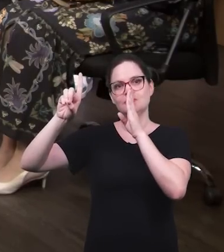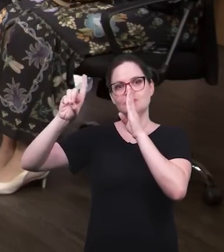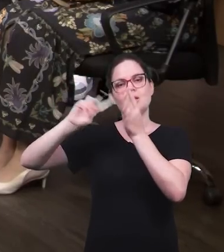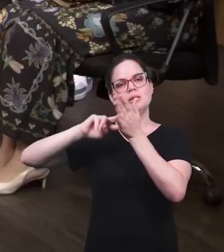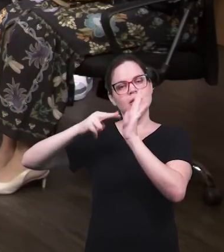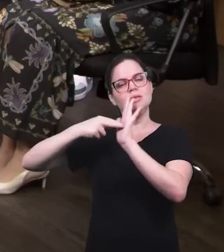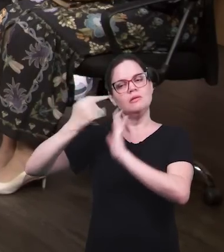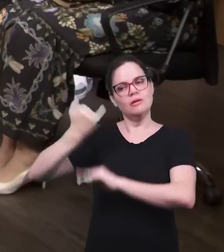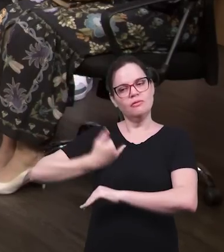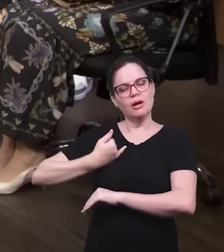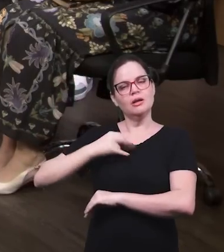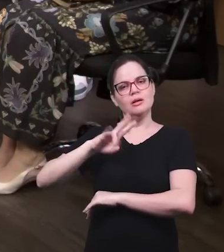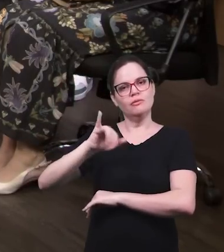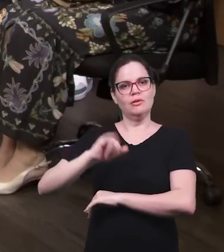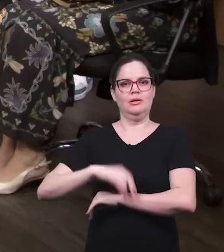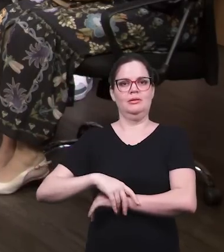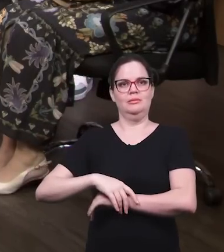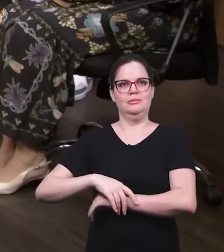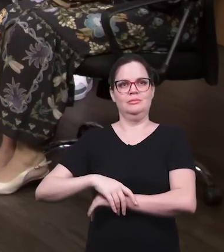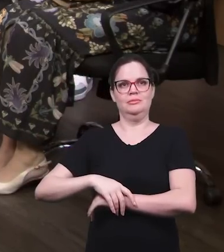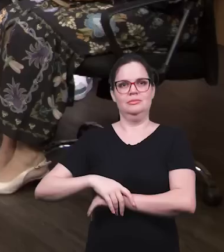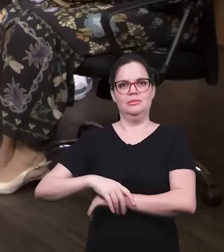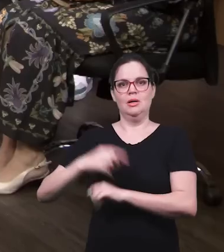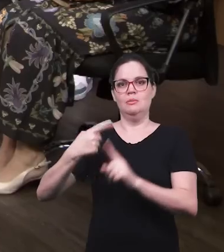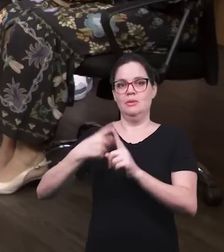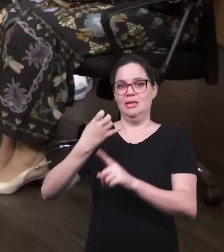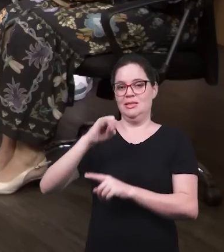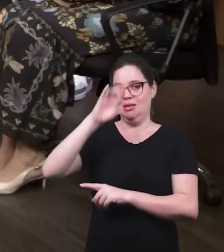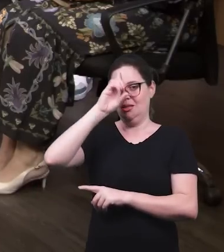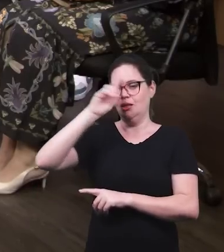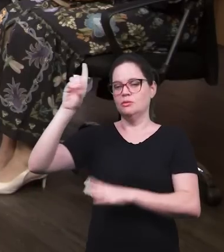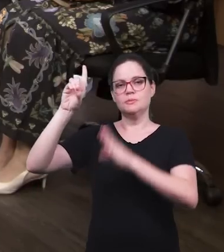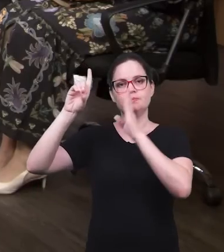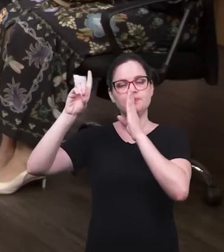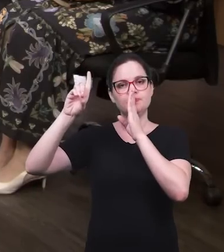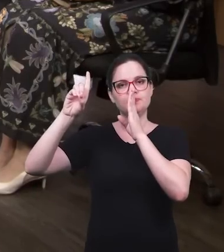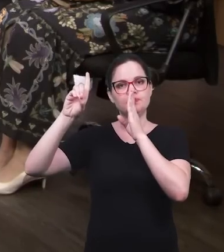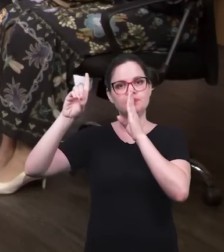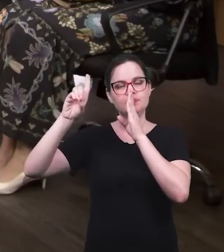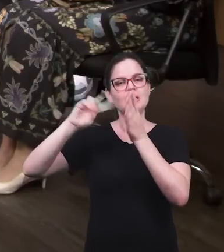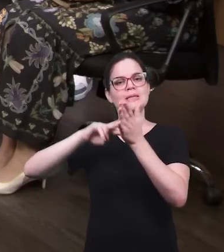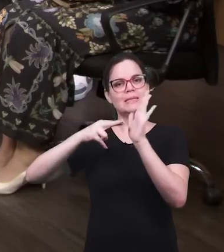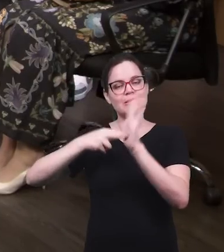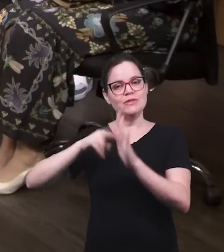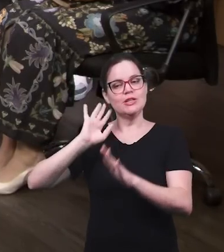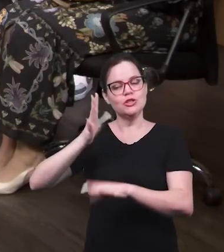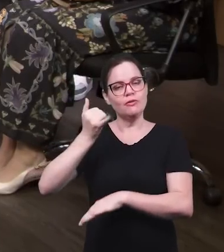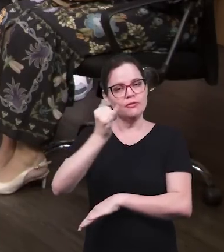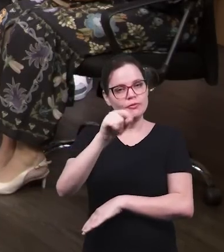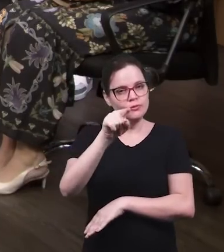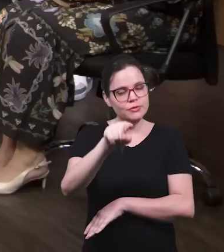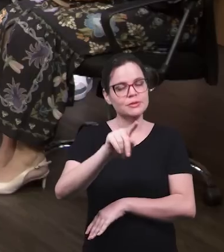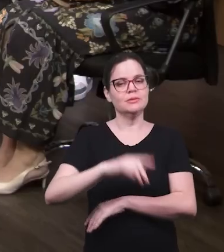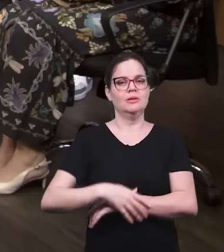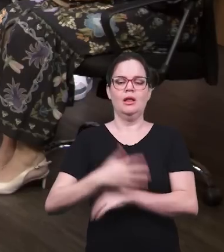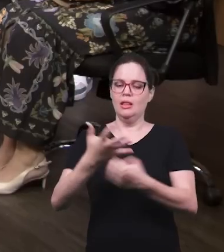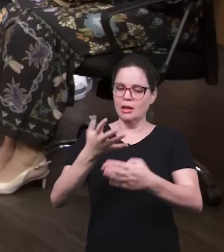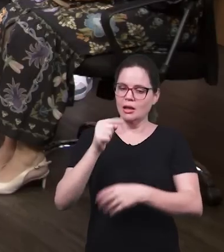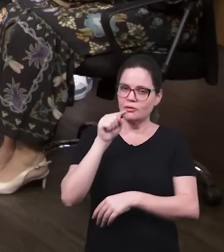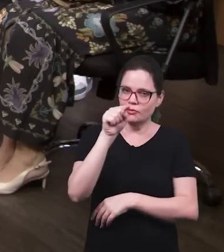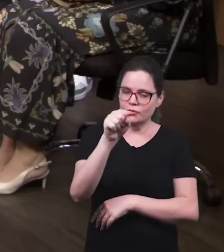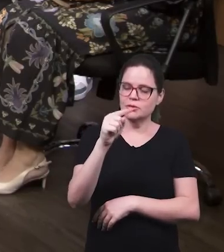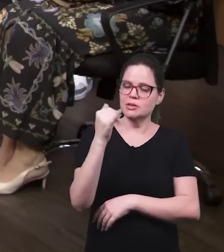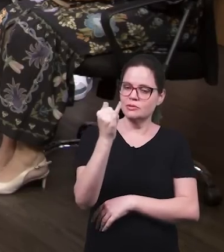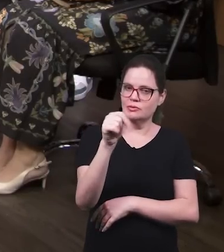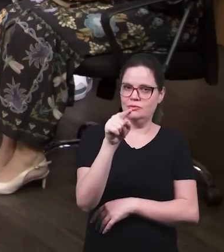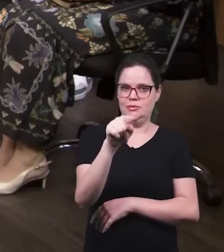silêncio, está falando. Quando ele faz silêncio, ele quer te falar alguma coisa. Então,